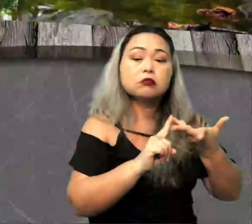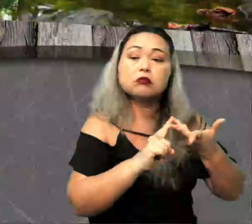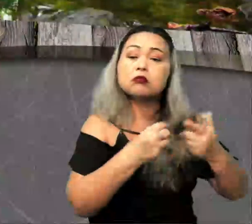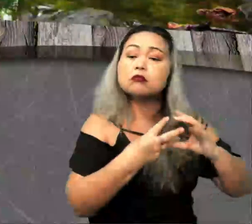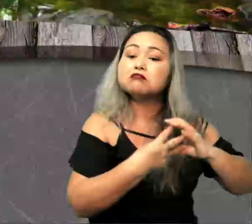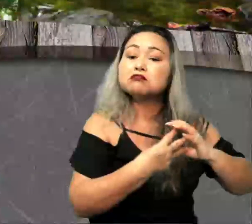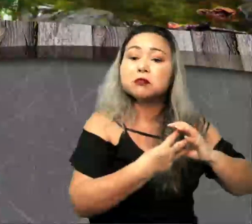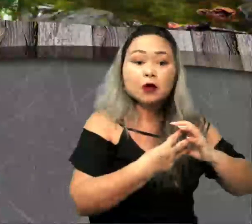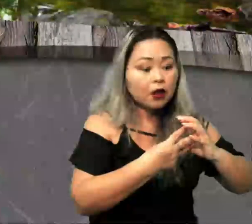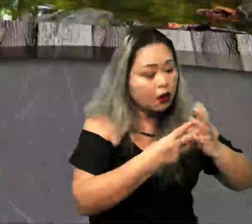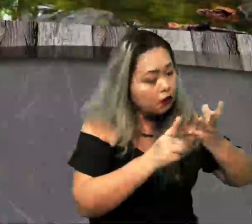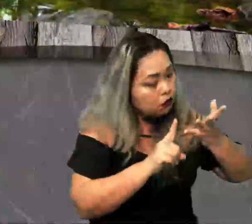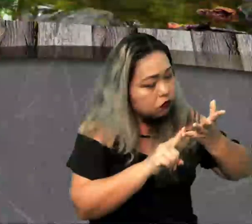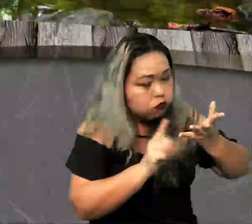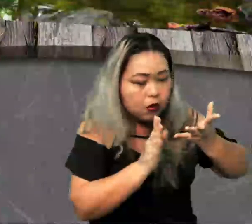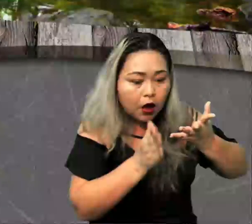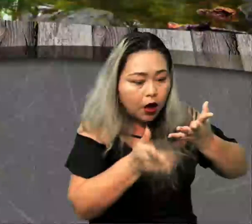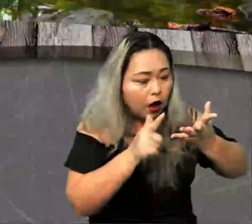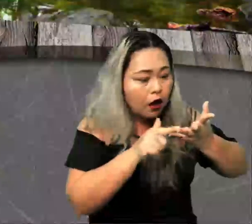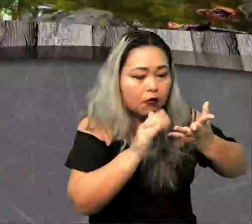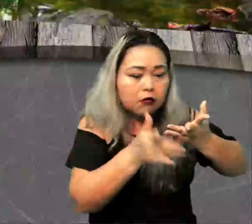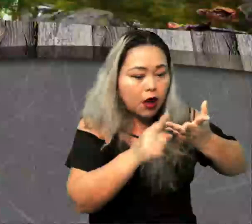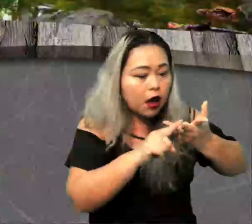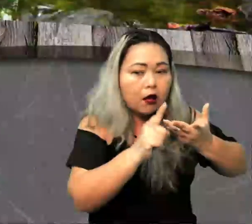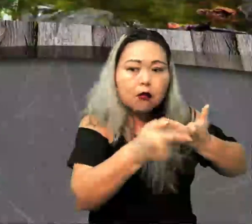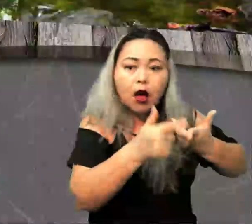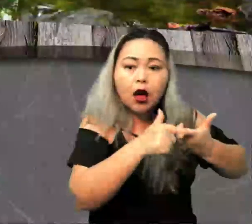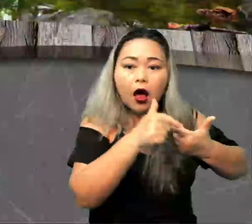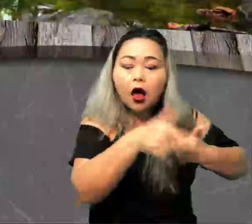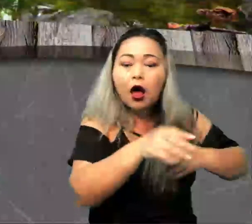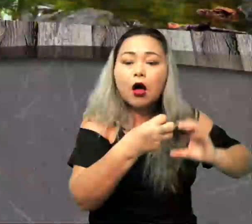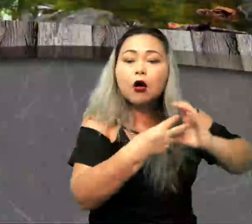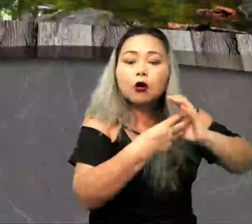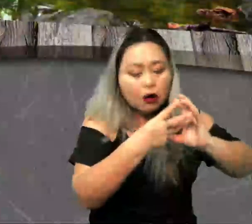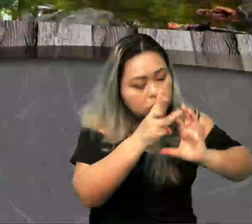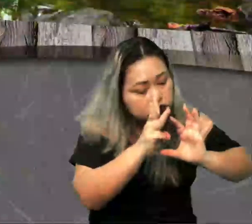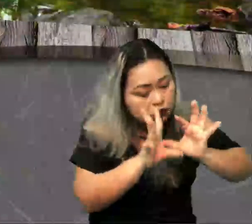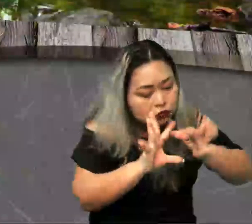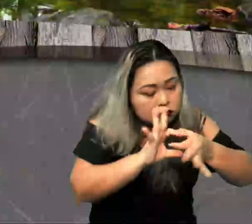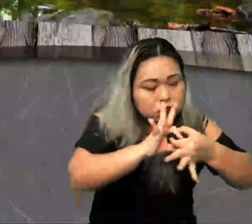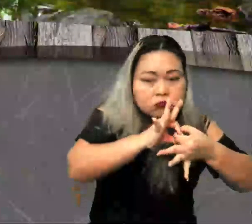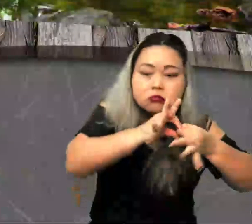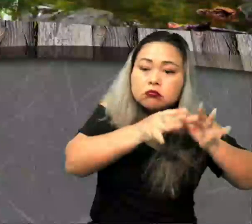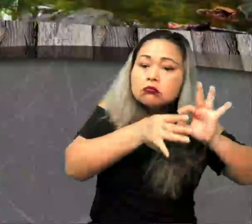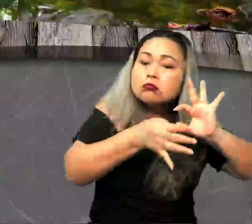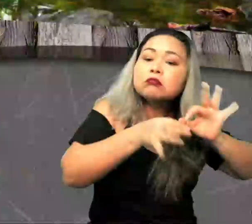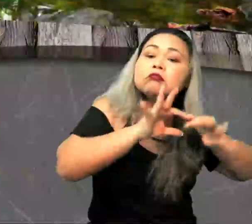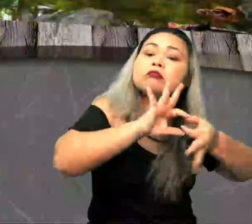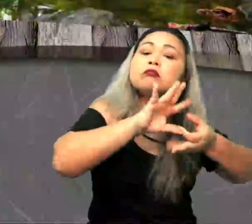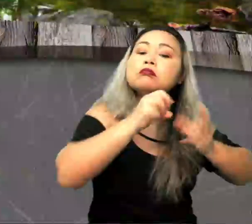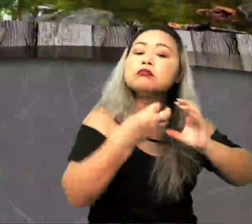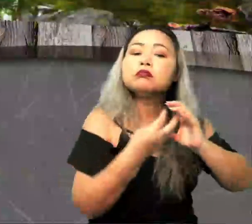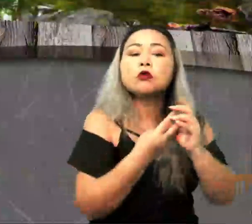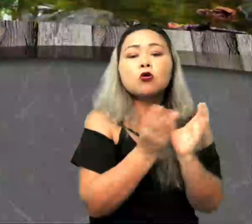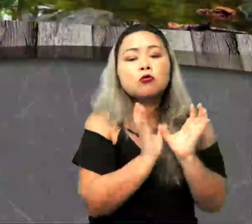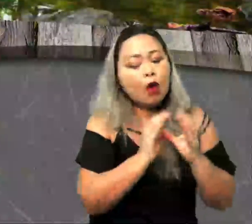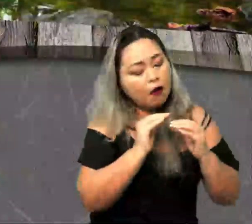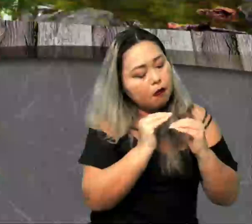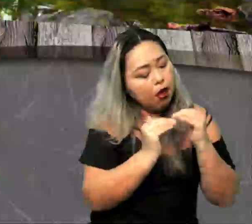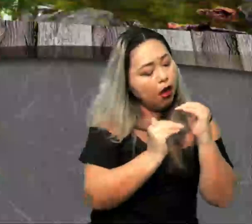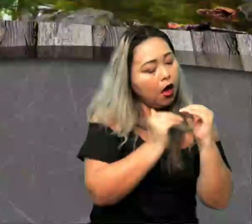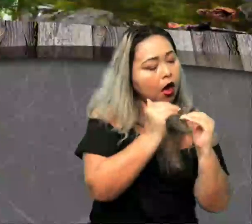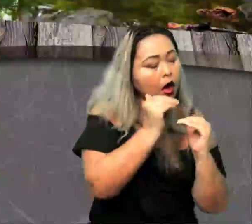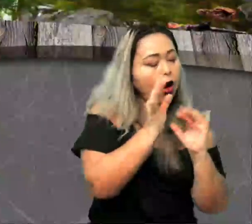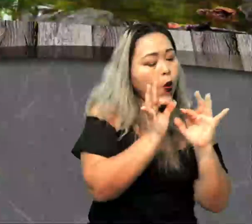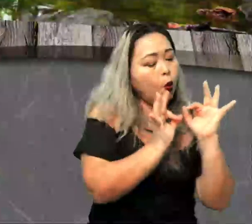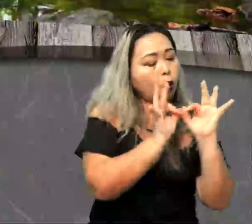pluricelular, onde você vai ter distintas células que vão se organizar, né, formando os níveis de